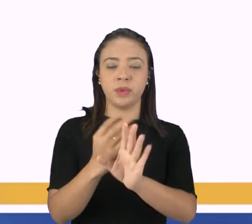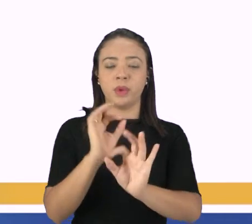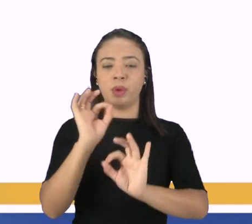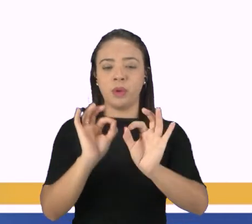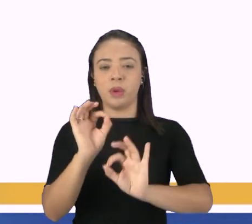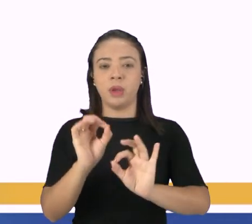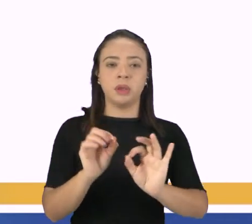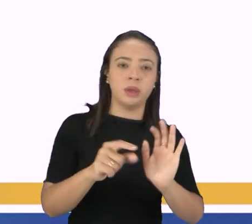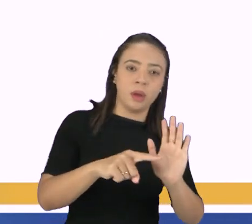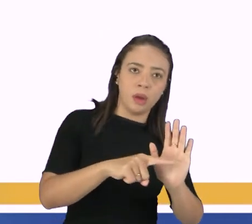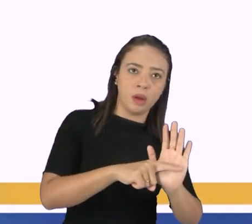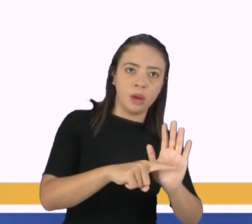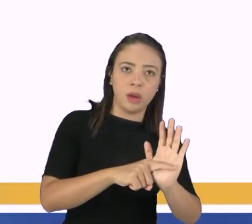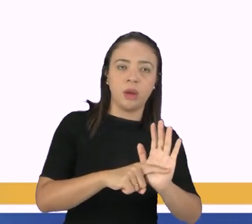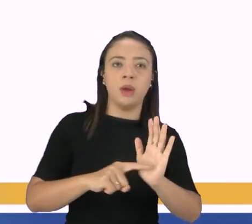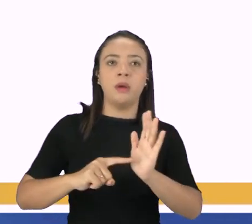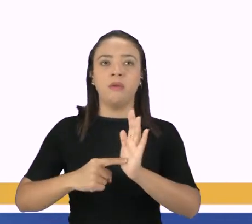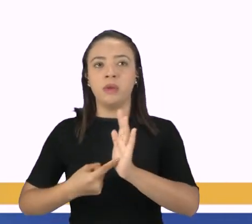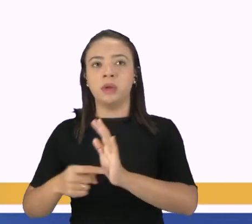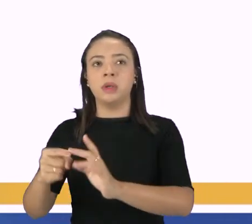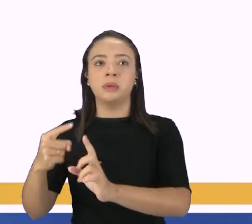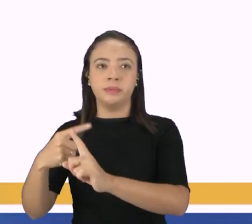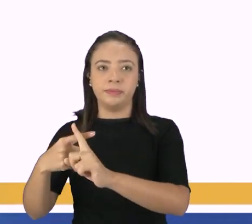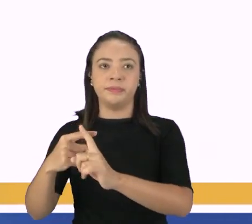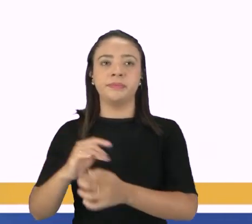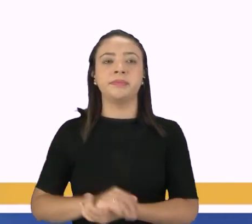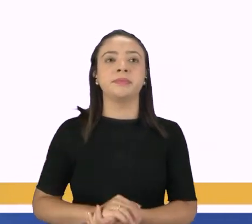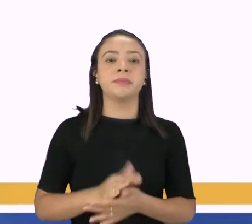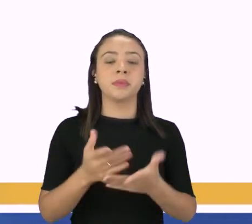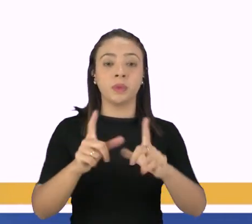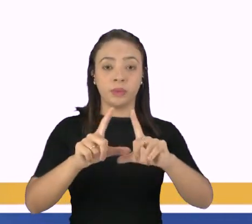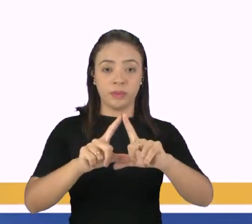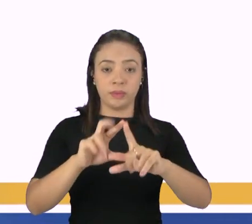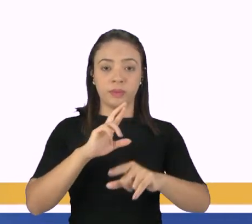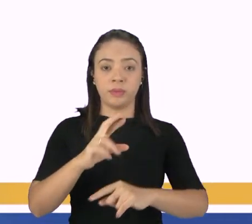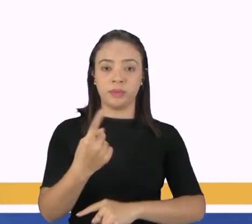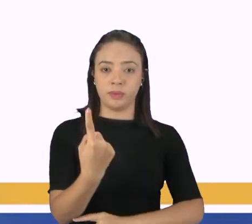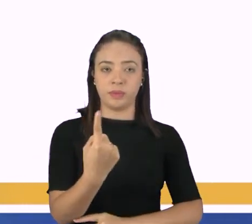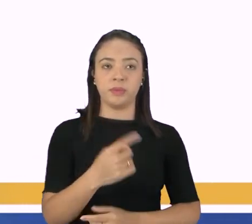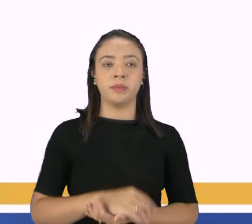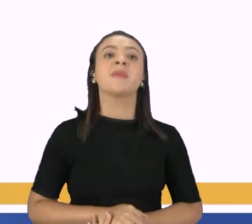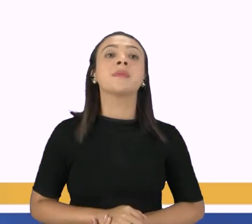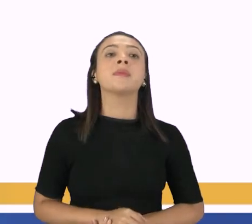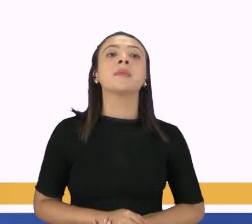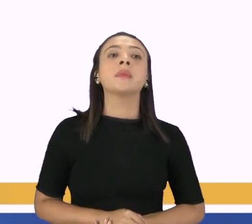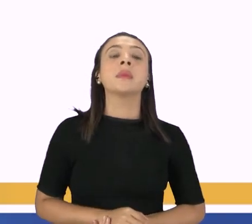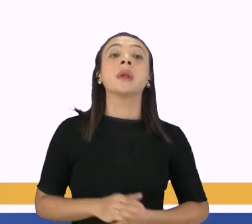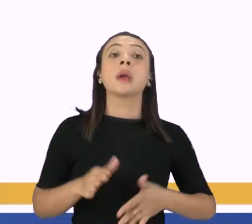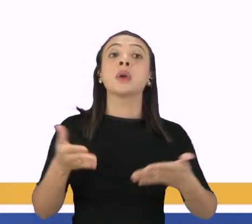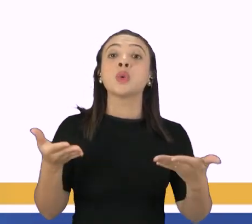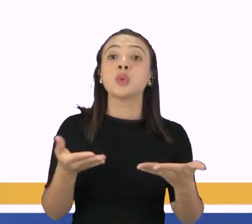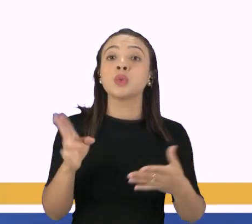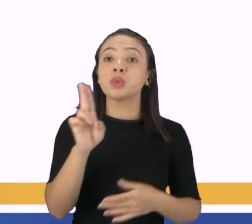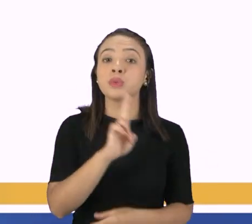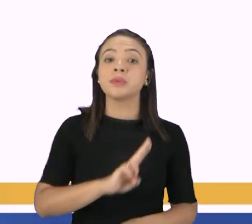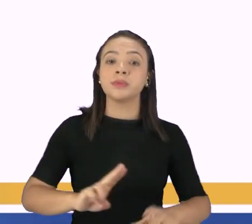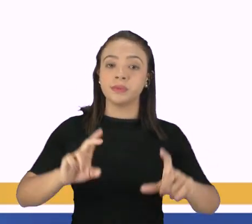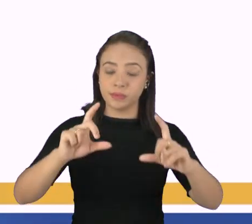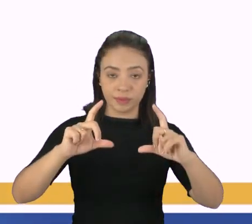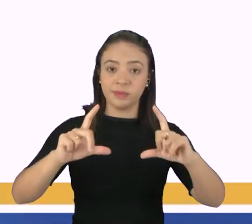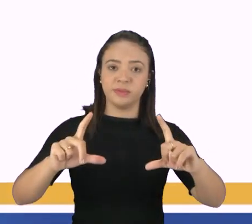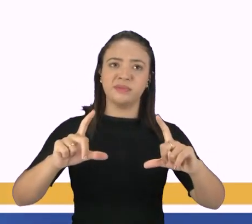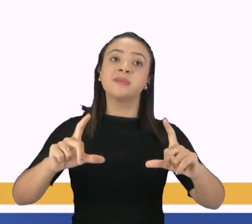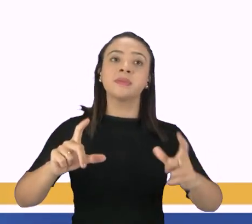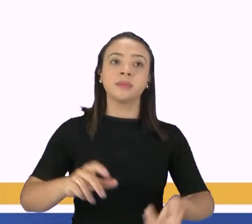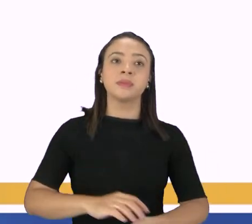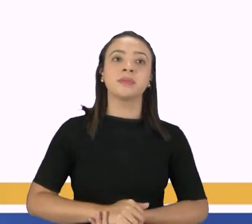sinal, certo? Então, quer dizer que o nosso delta é igual a 1, né? 25 menos 24. Muito bem, então, aplicando aí agora